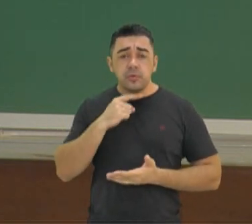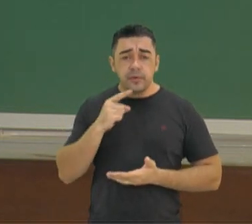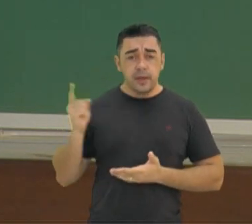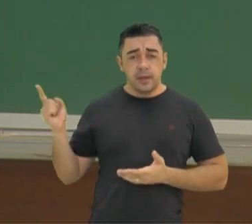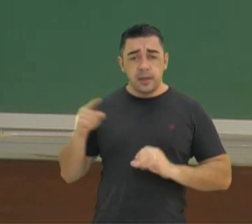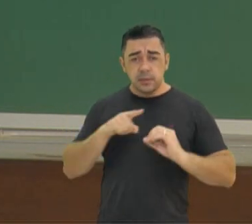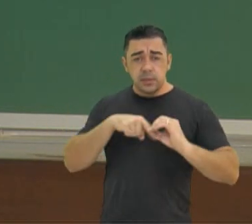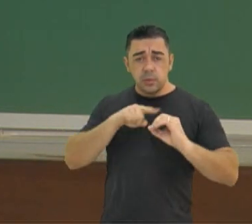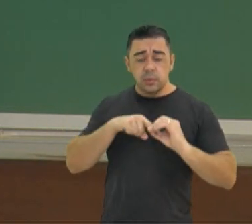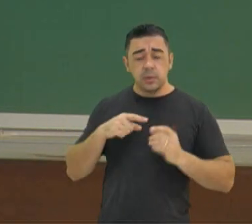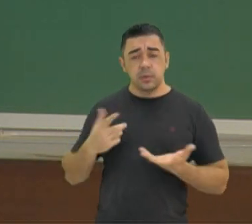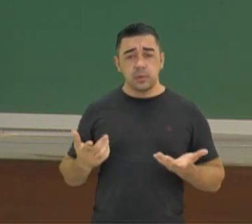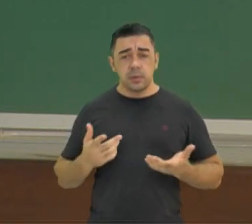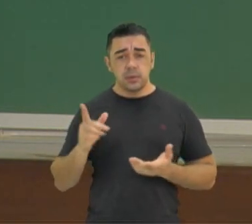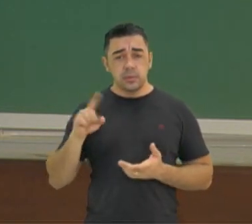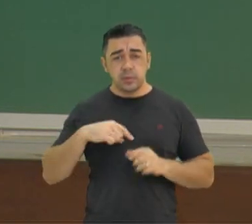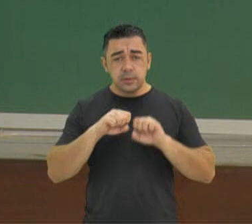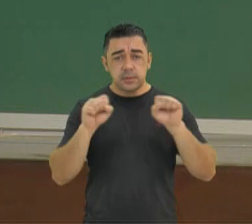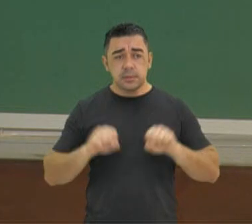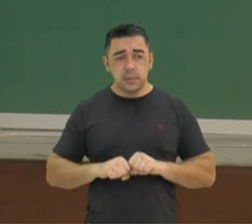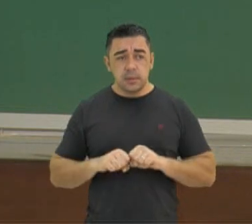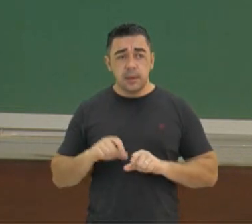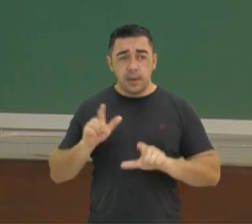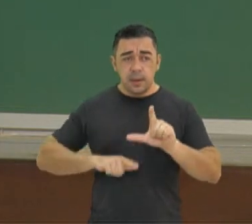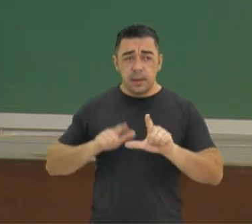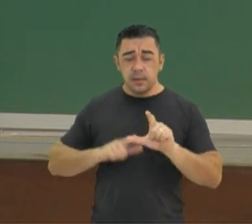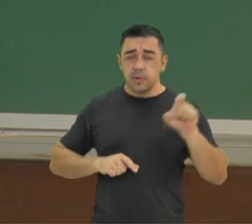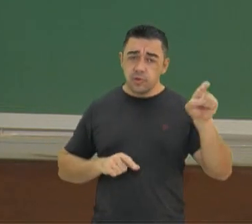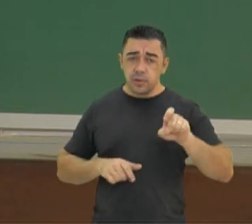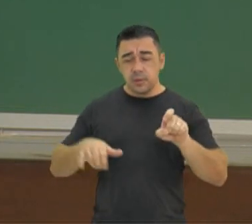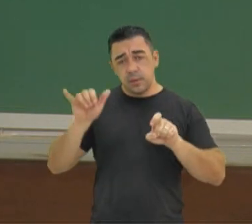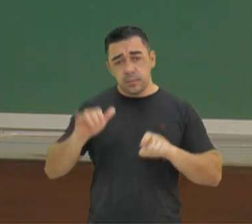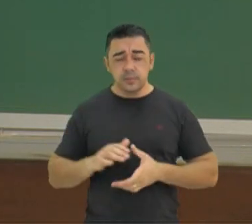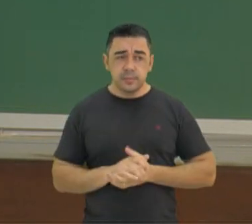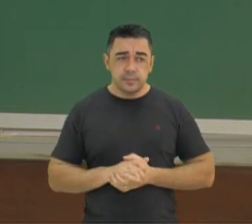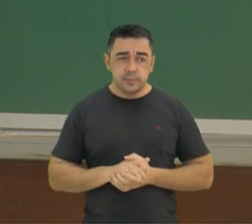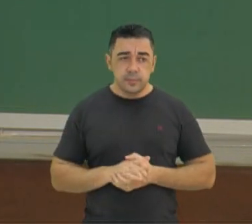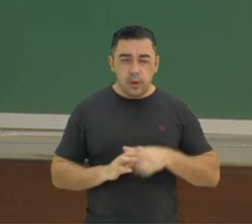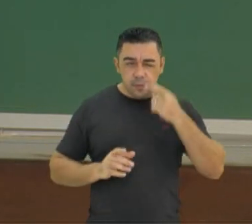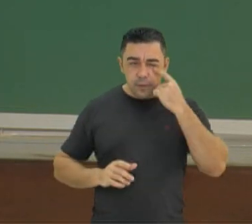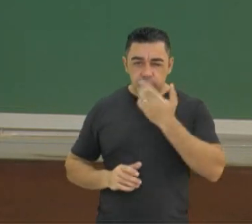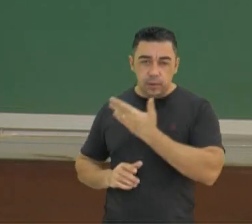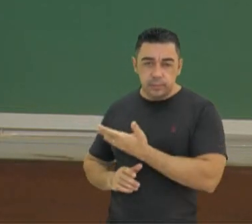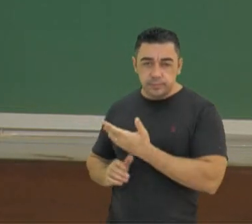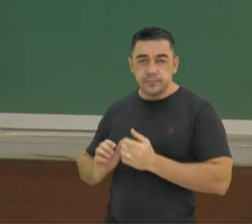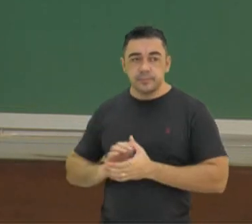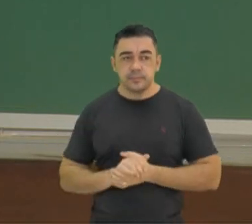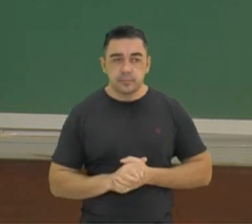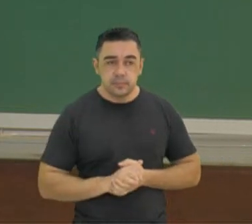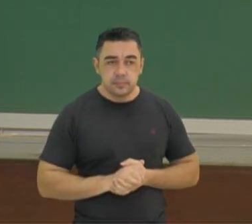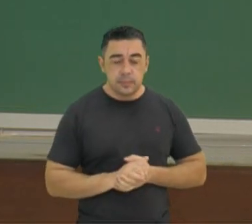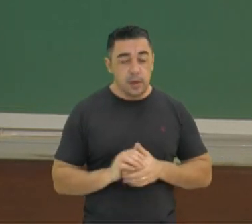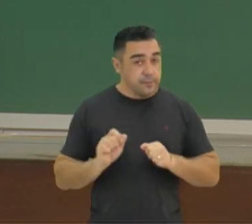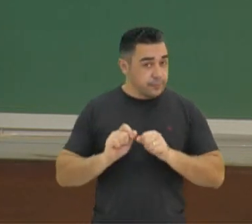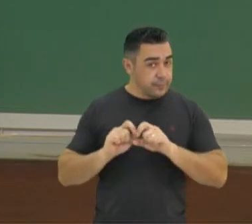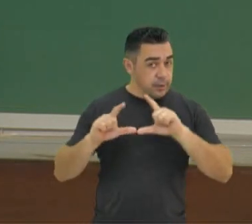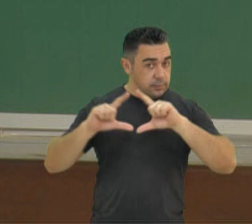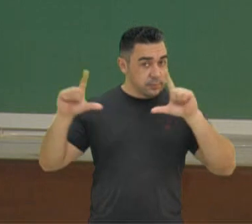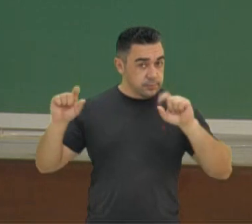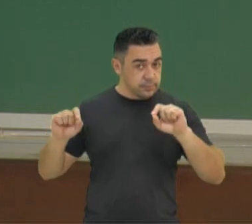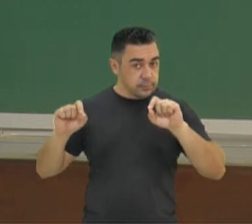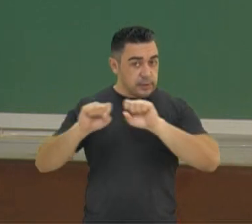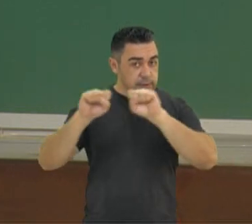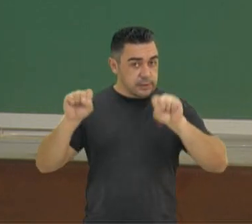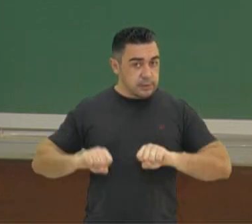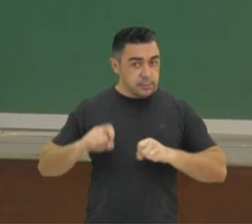círculo, e no nosso sistema, a gente utiliza o x e o y. Então acompanhe comigo aqui, ó. Representação agora na forma do nosso